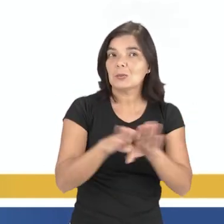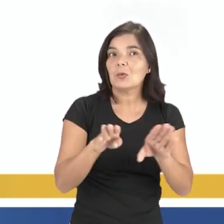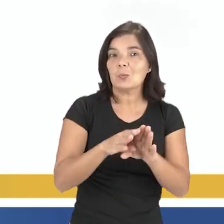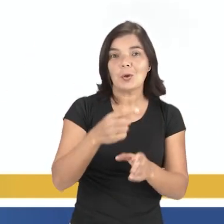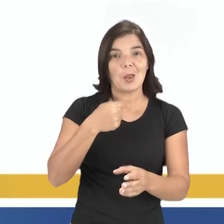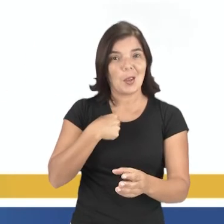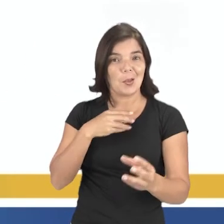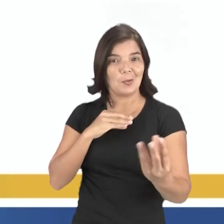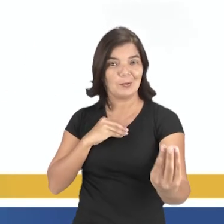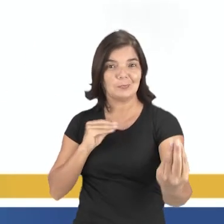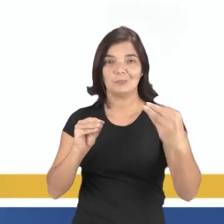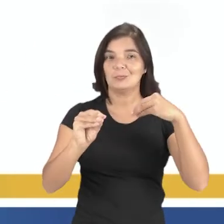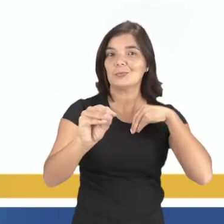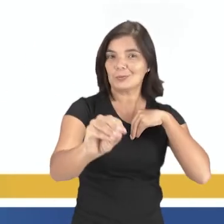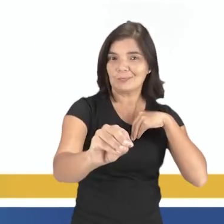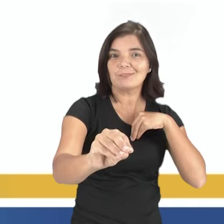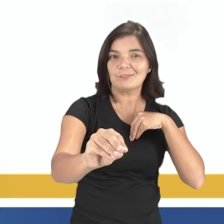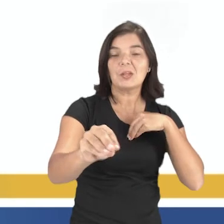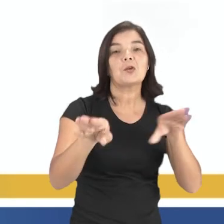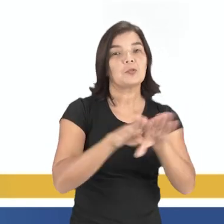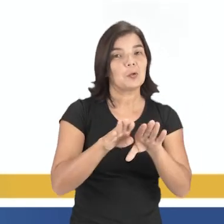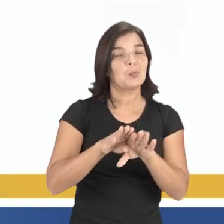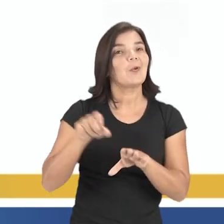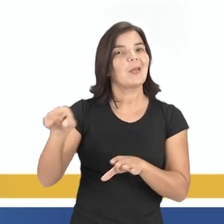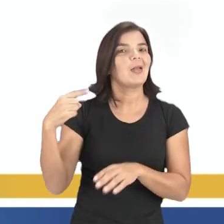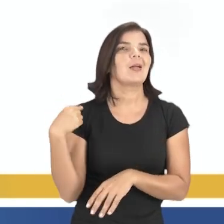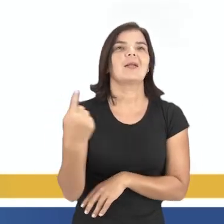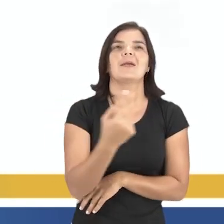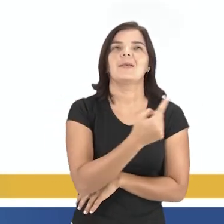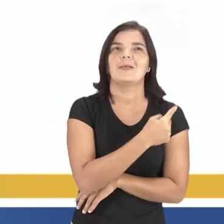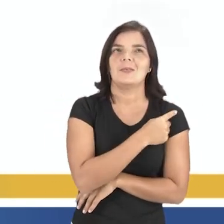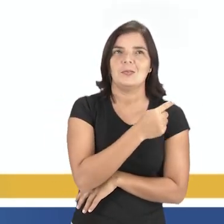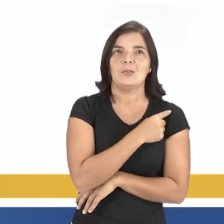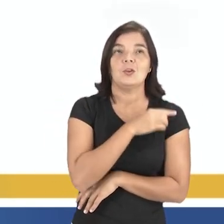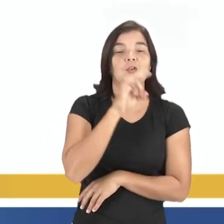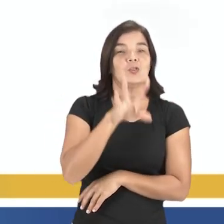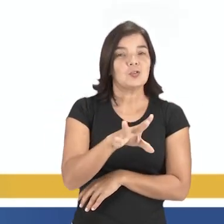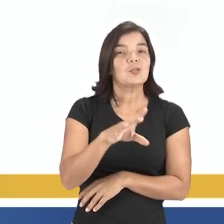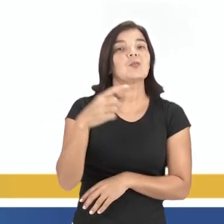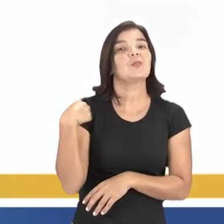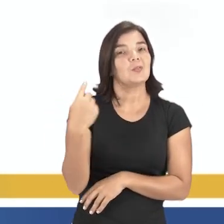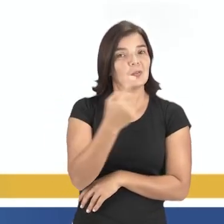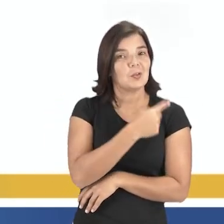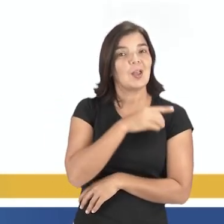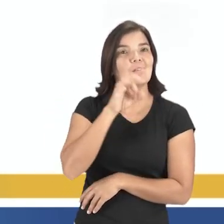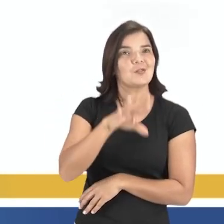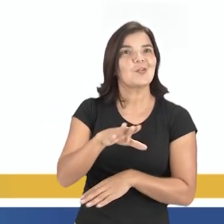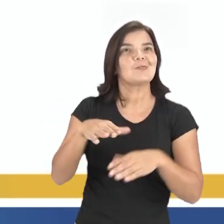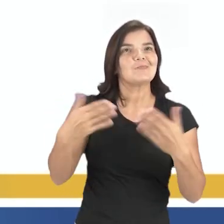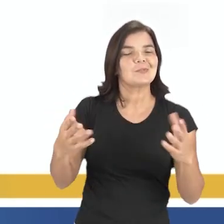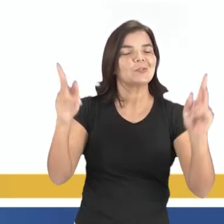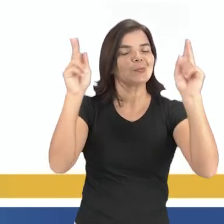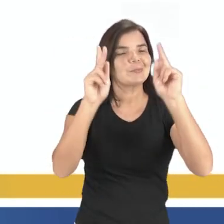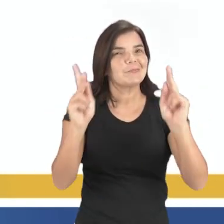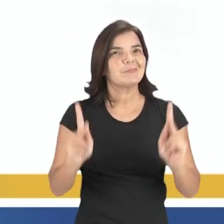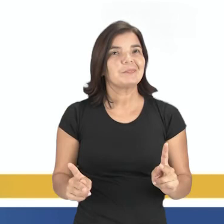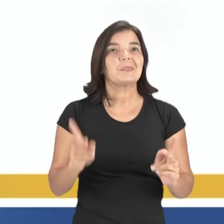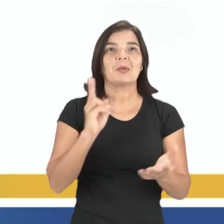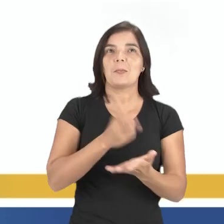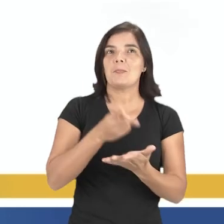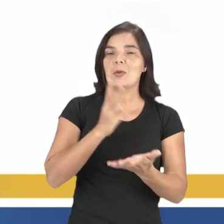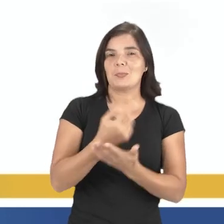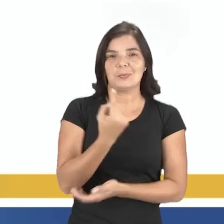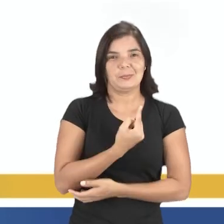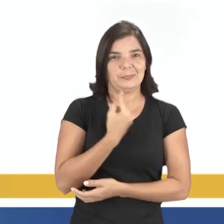eu estou em você, eu estou nele, em nós. E só quando estamos em nós, estamos em paz, mesmo